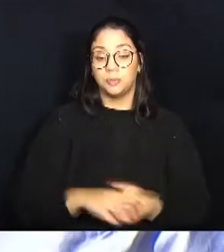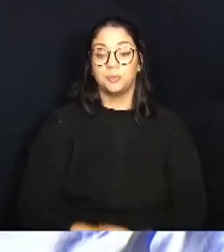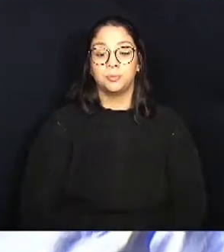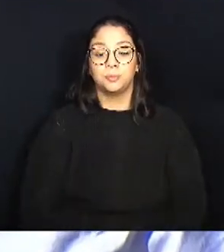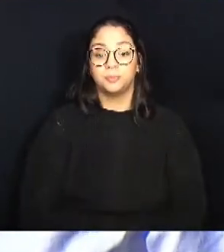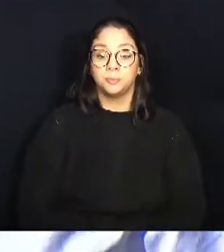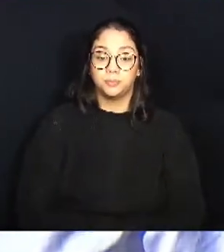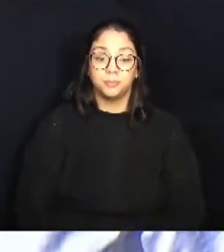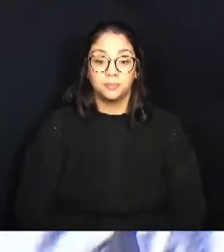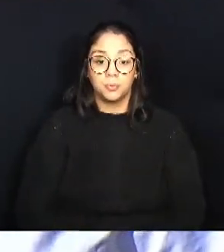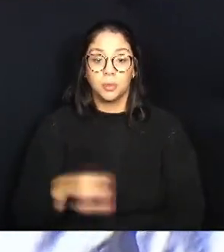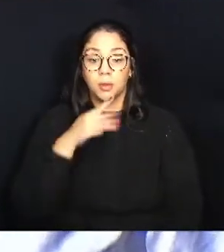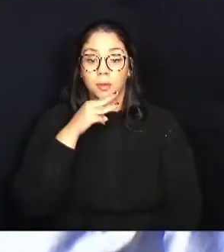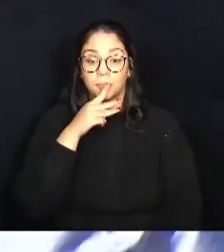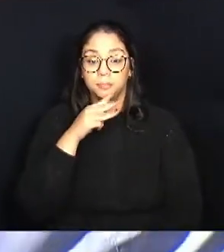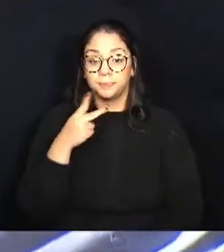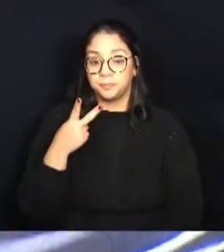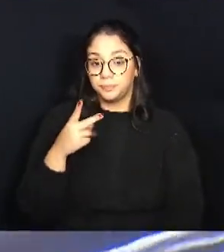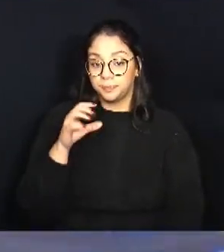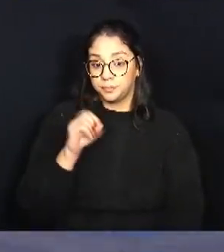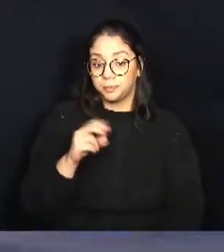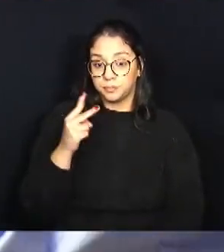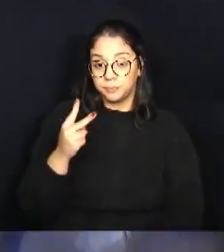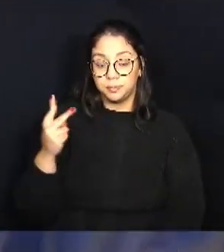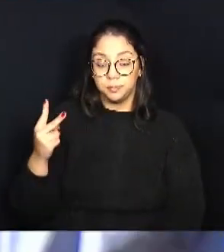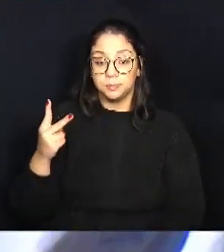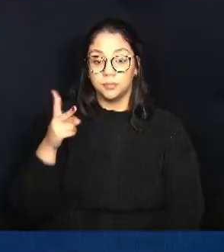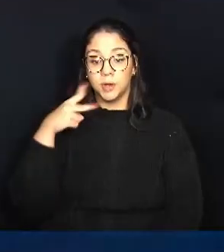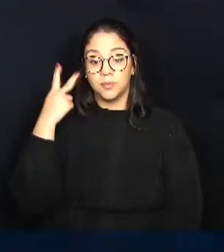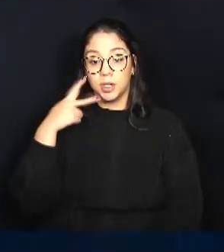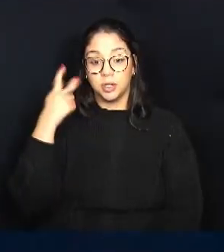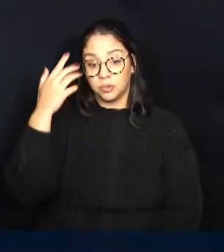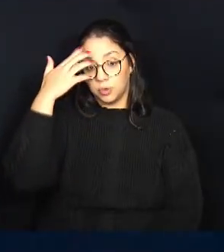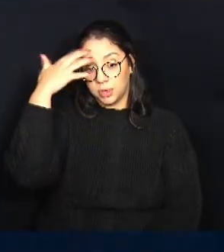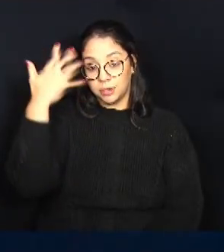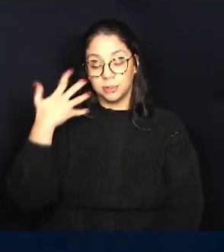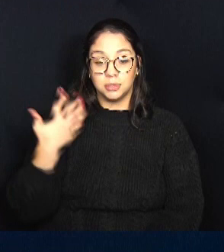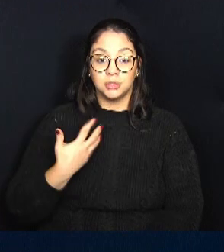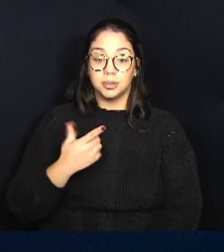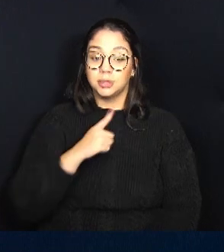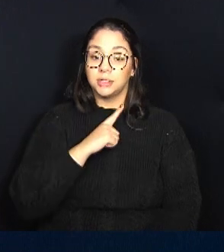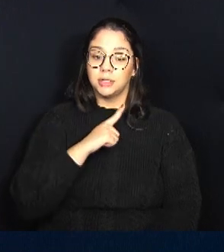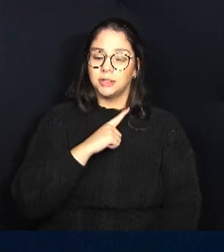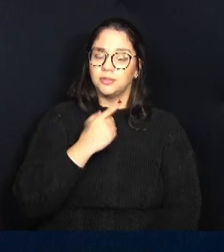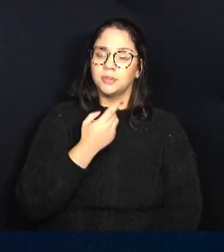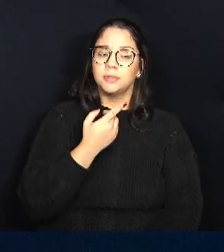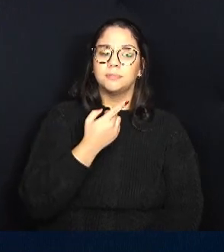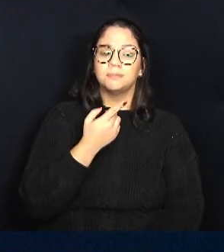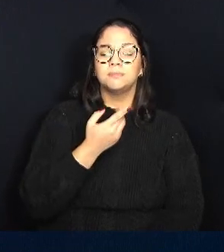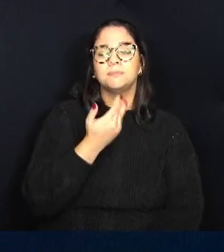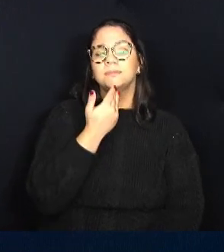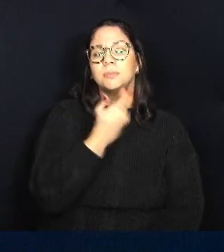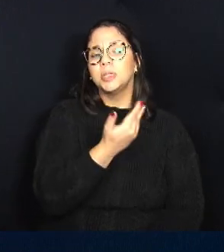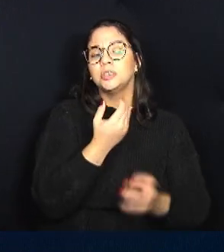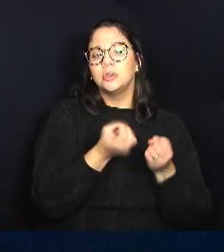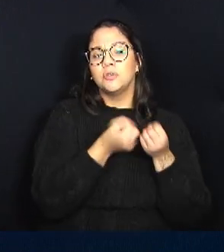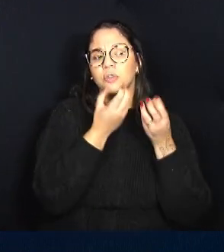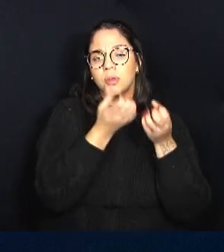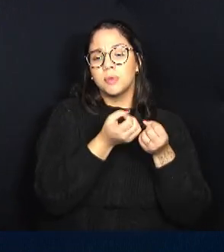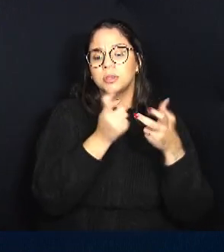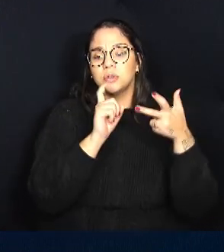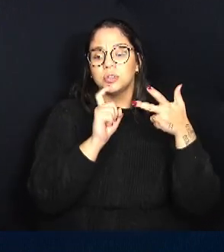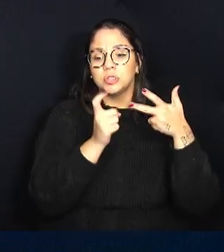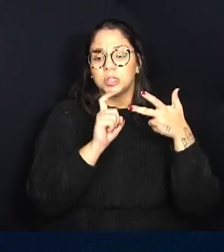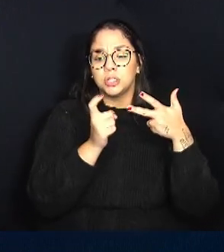Em março de 2022, a vereadora Guida Calisto protocolou um requerimento solicitando informações ao